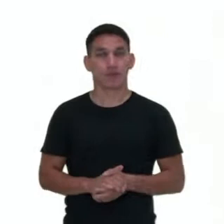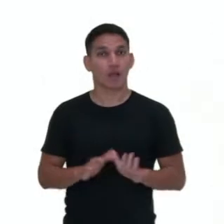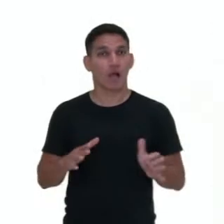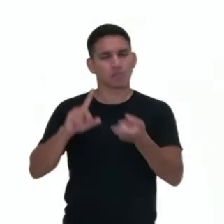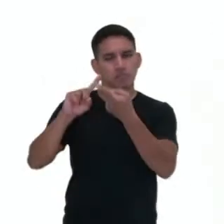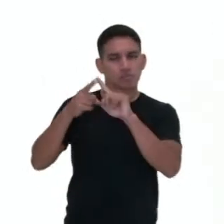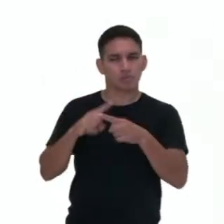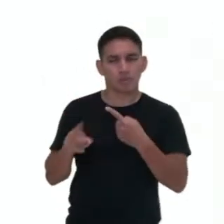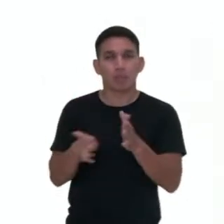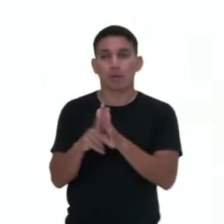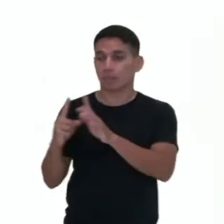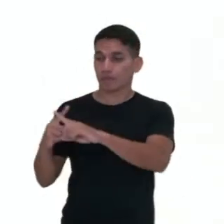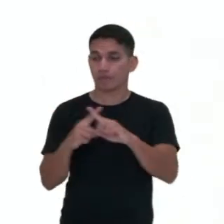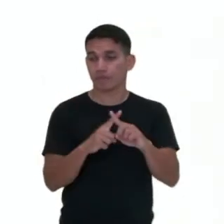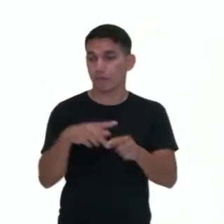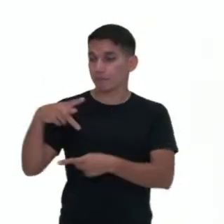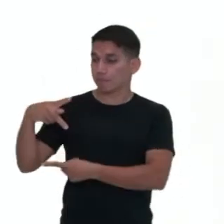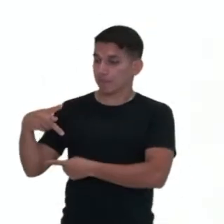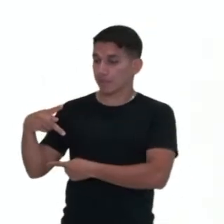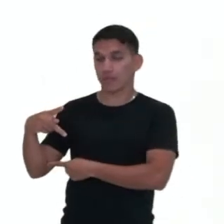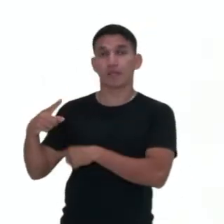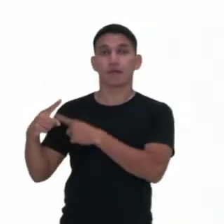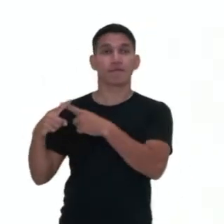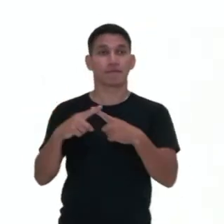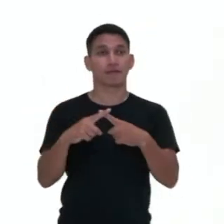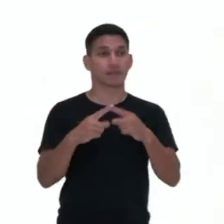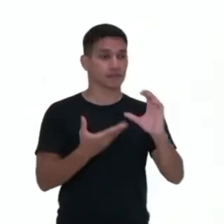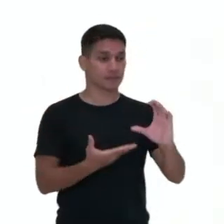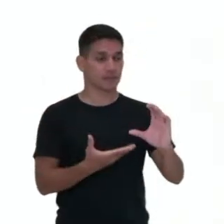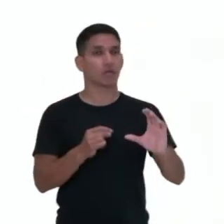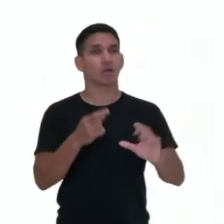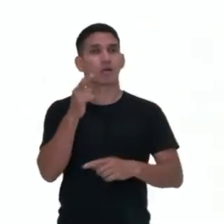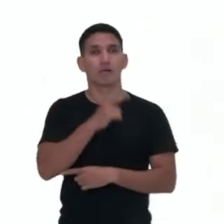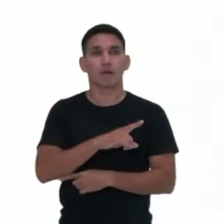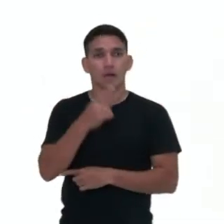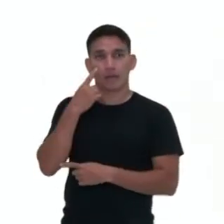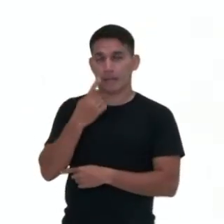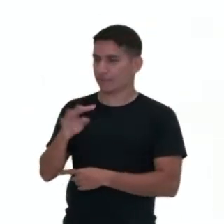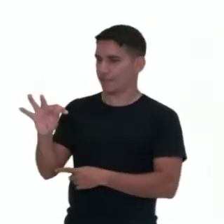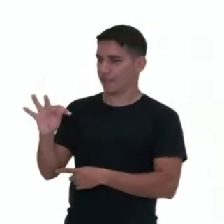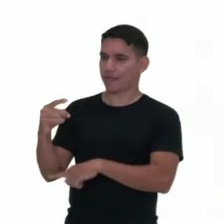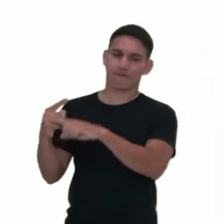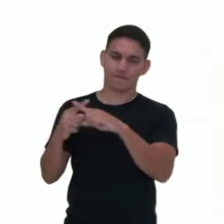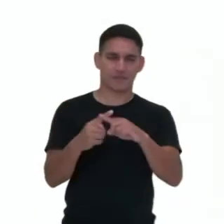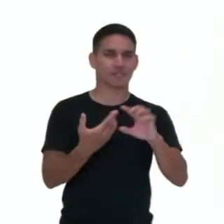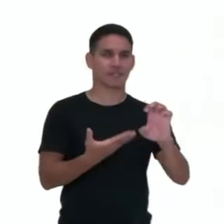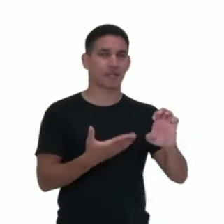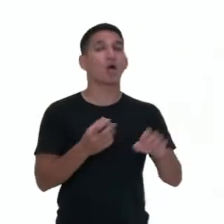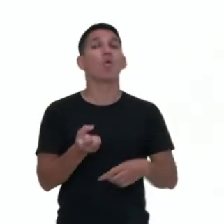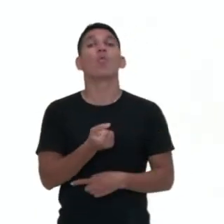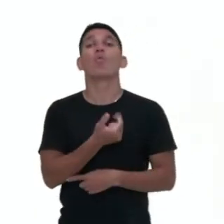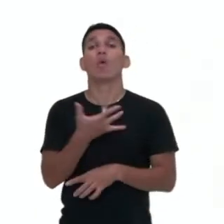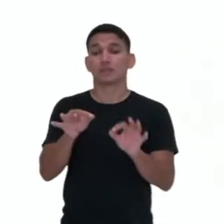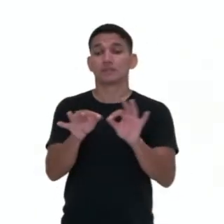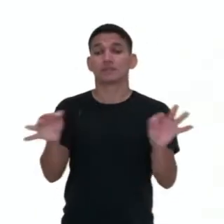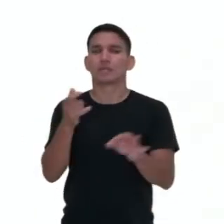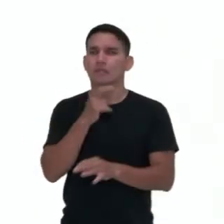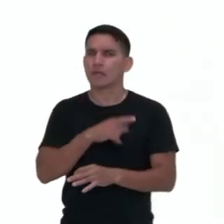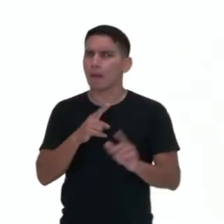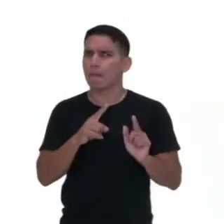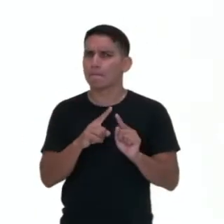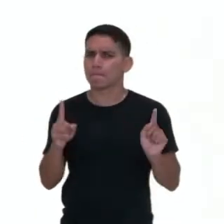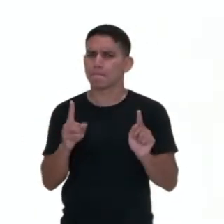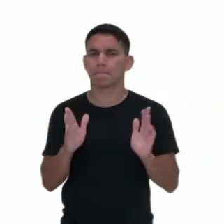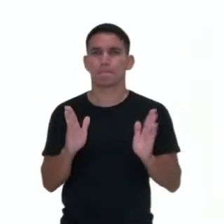Calcule o produto T vezes Z e represente quantos zíperes de tamanho médio